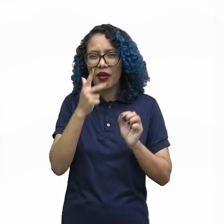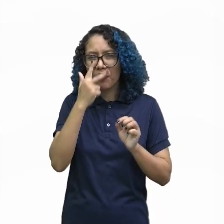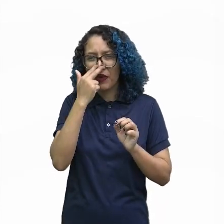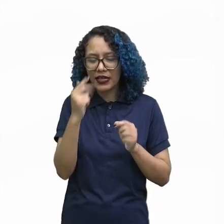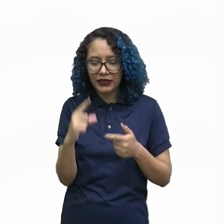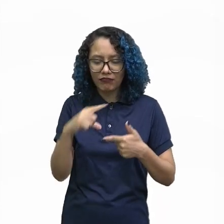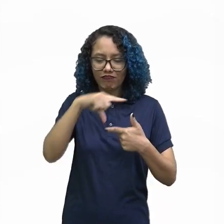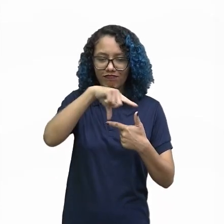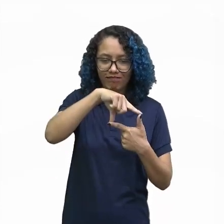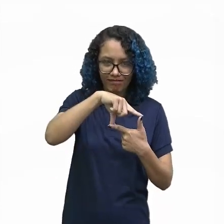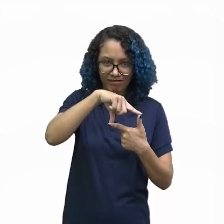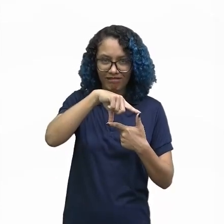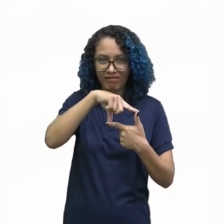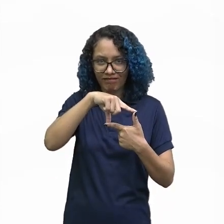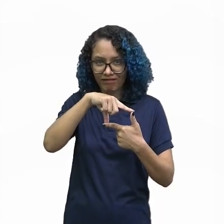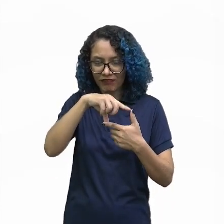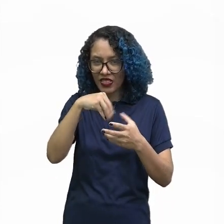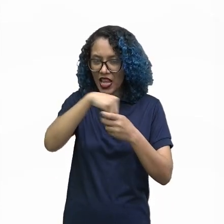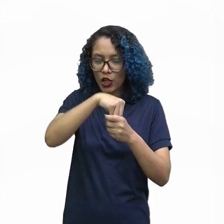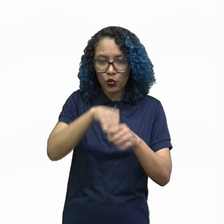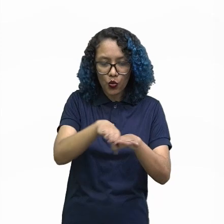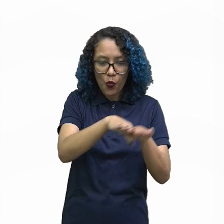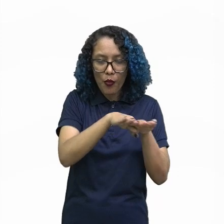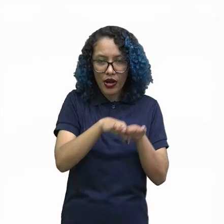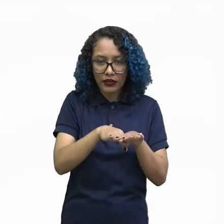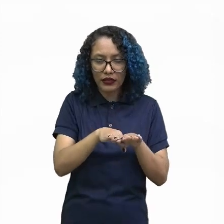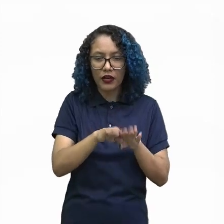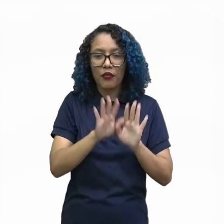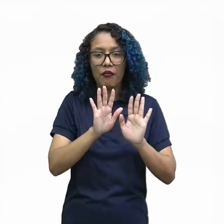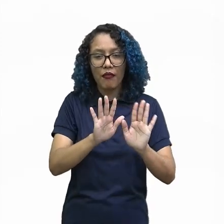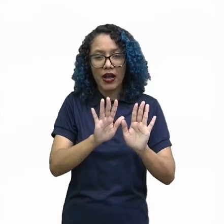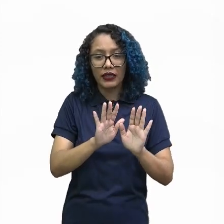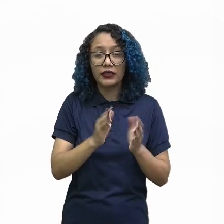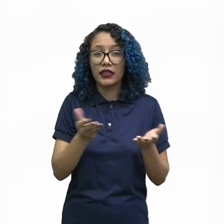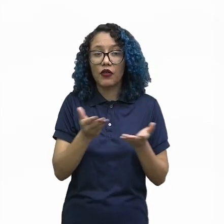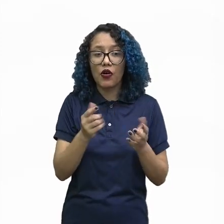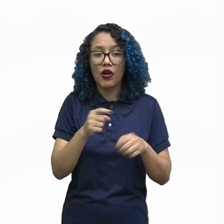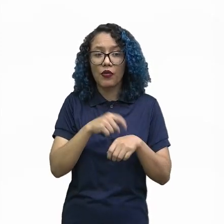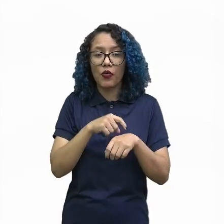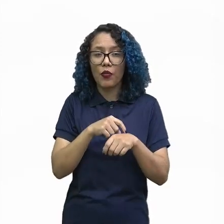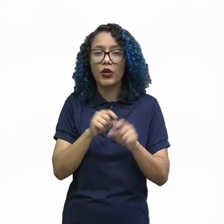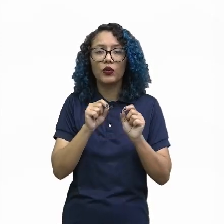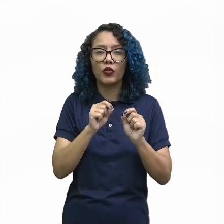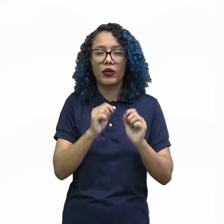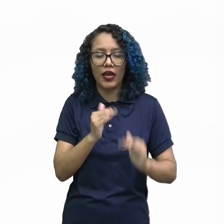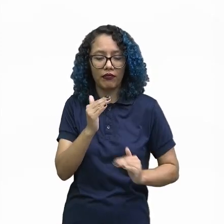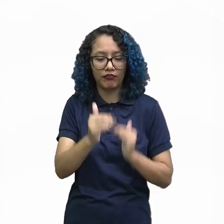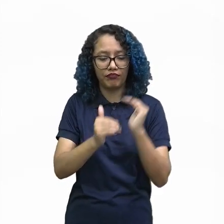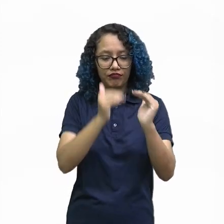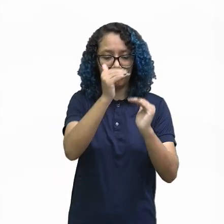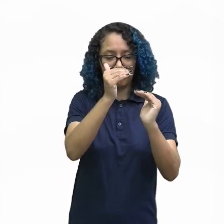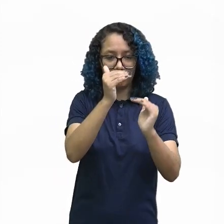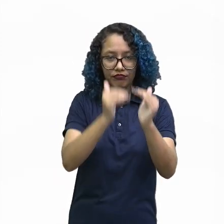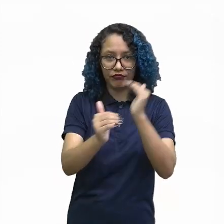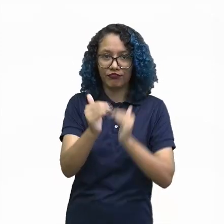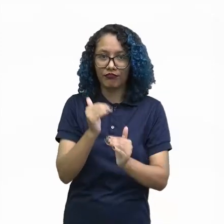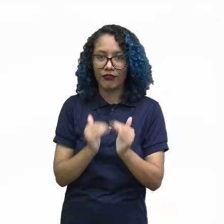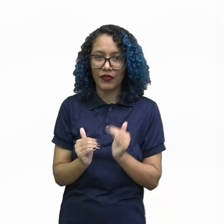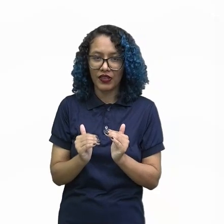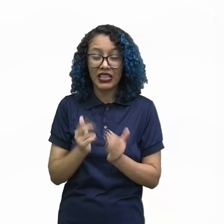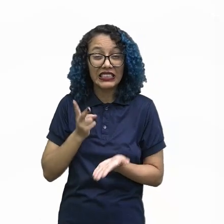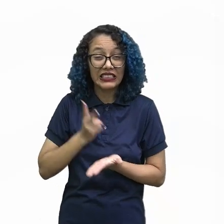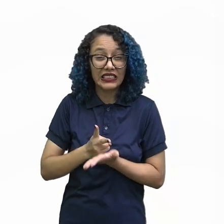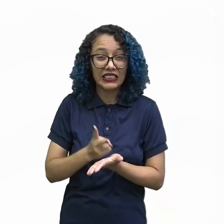caixa. E aqui a gente vai entender que ocorre um processo de construção e desconstrução, onde a todo momento